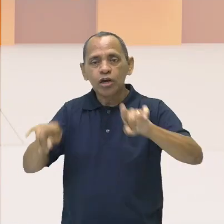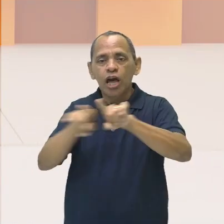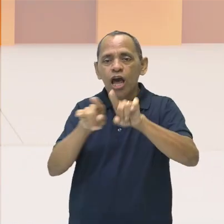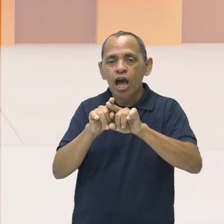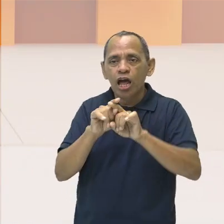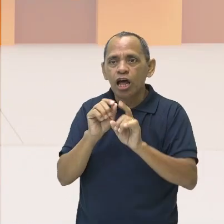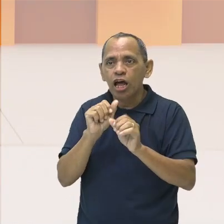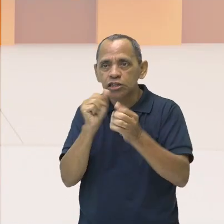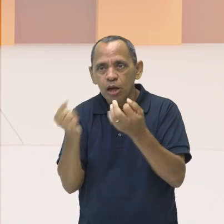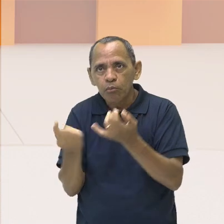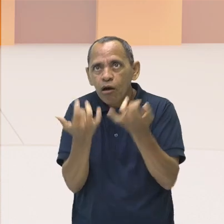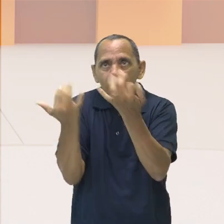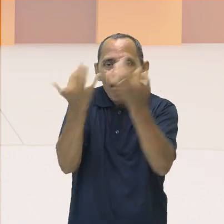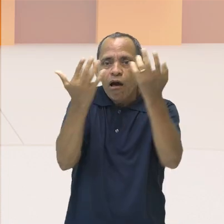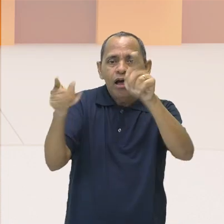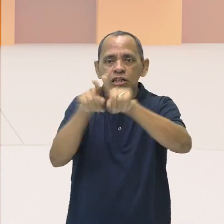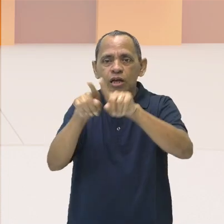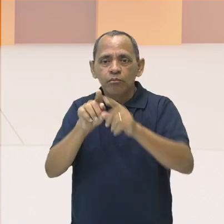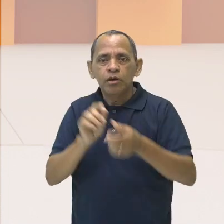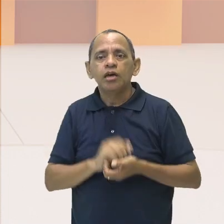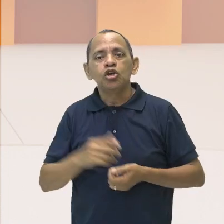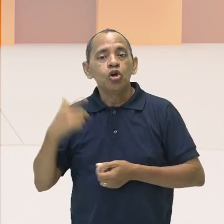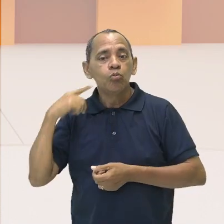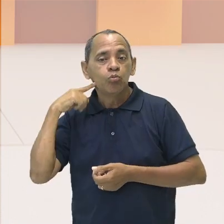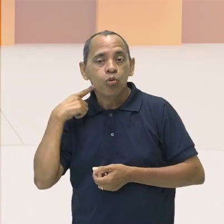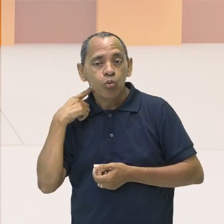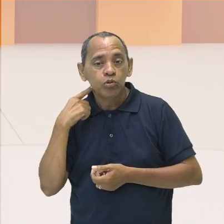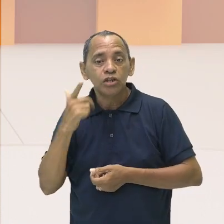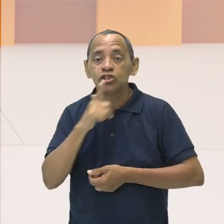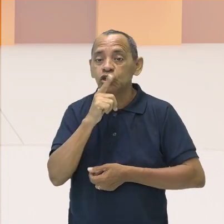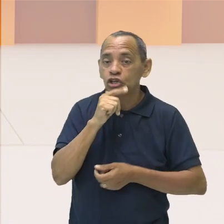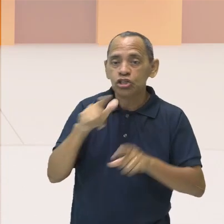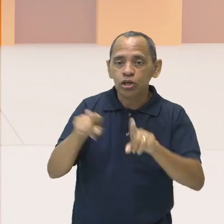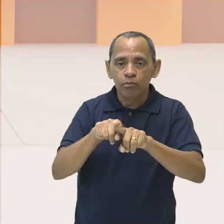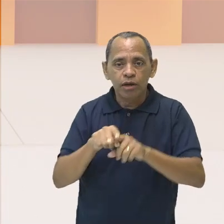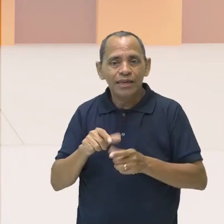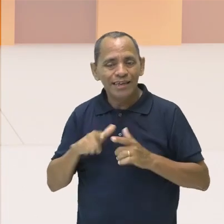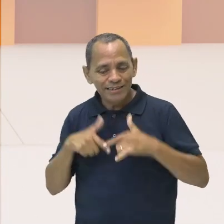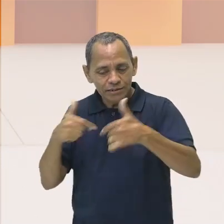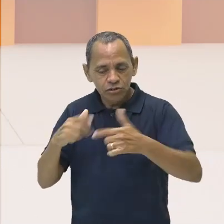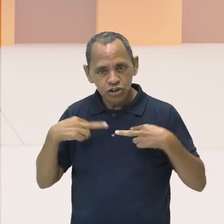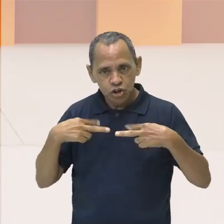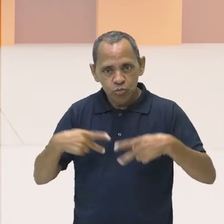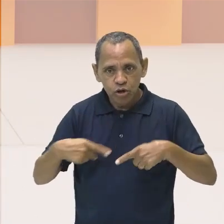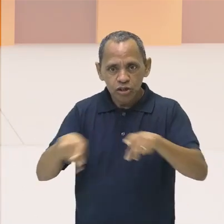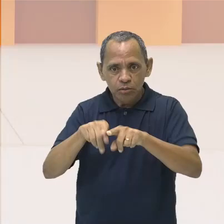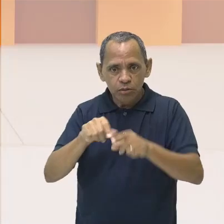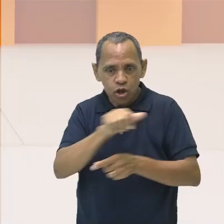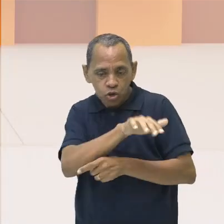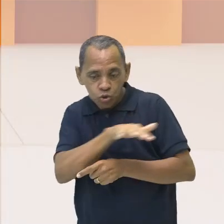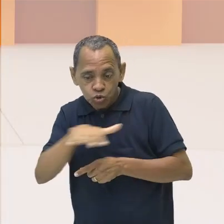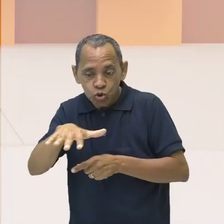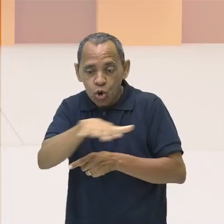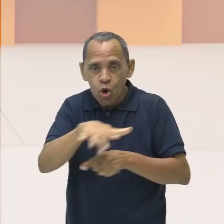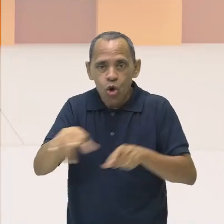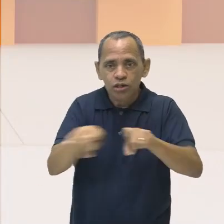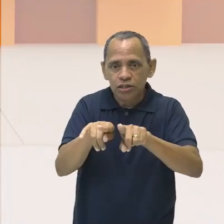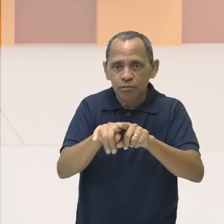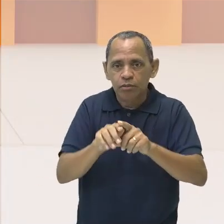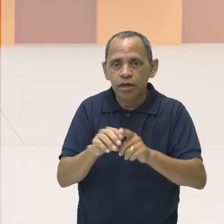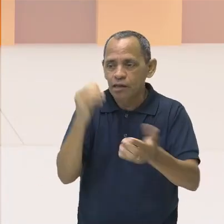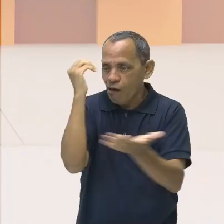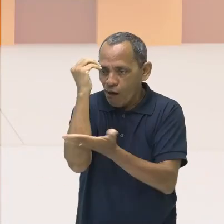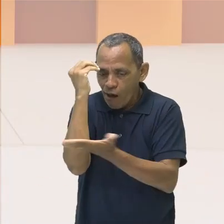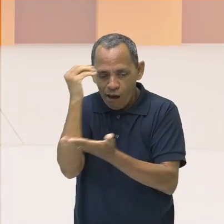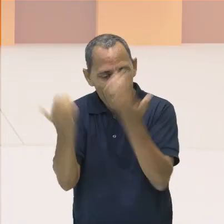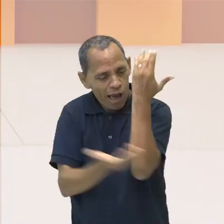poluição dos rios e também do solo, que é causada pela ação humana, e também em relação ao